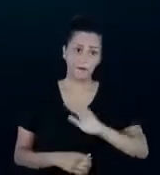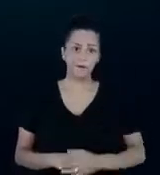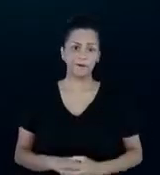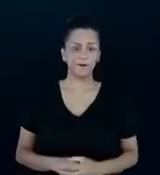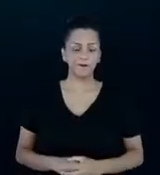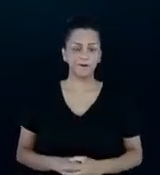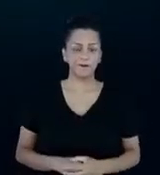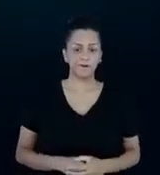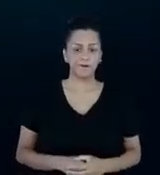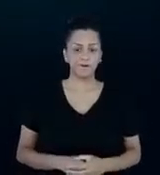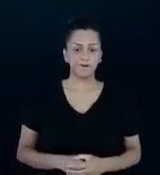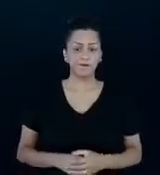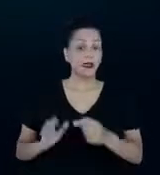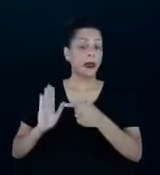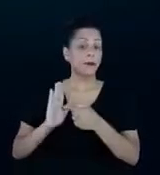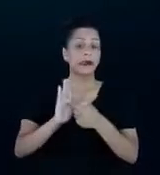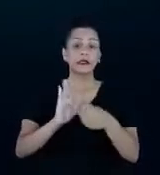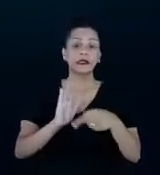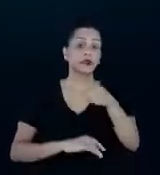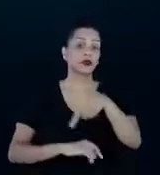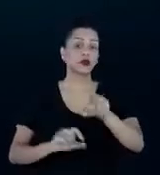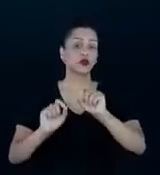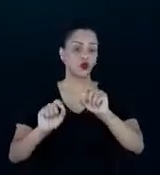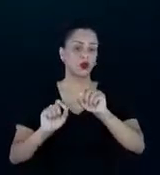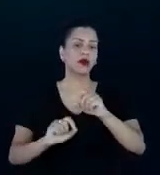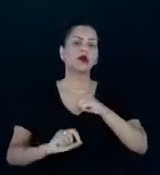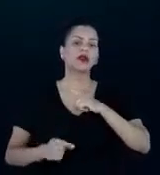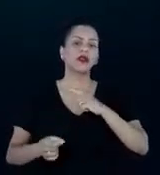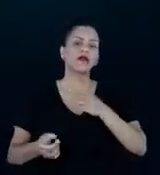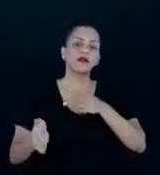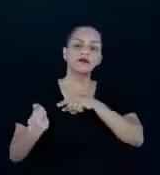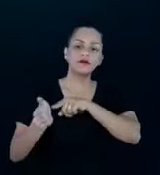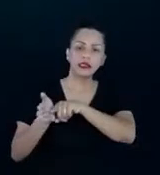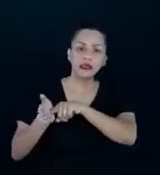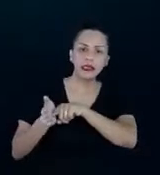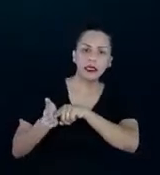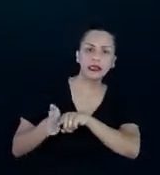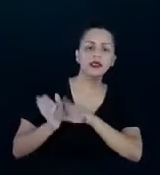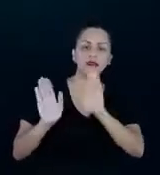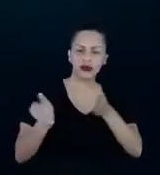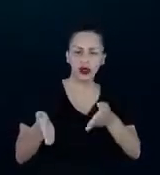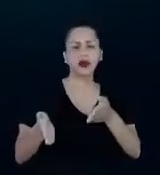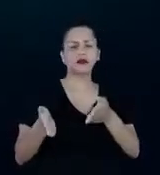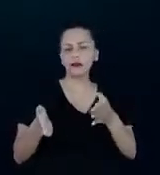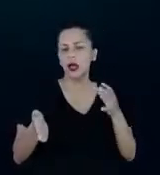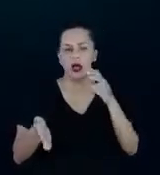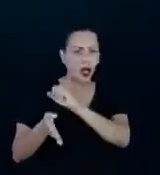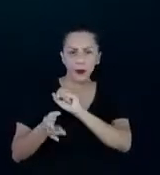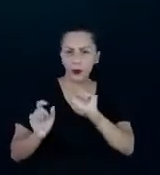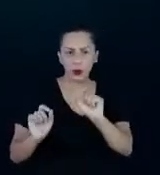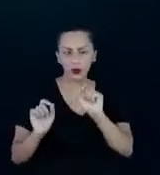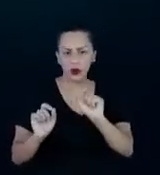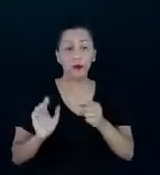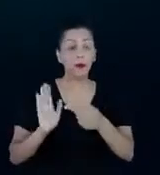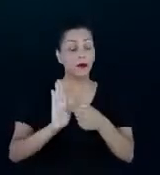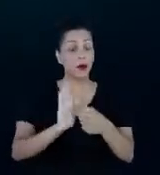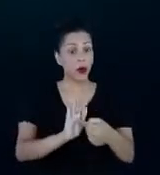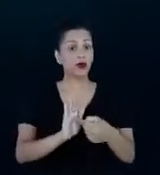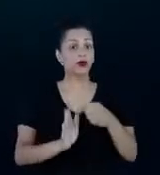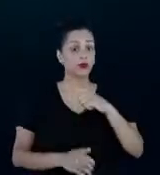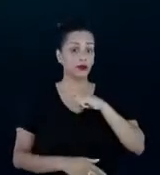eu gostaria de apresentar para vocês um estudo que foi feito, muito rapidamente, porque isso mostra o papel que a ANEEL pode